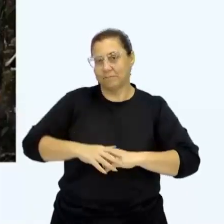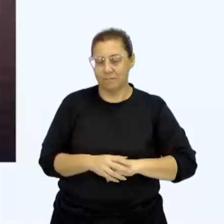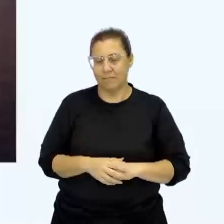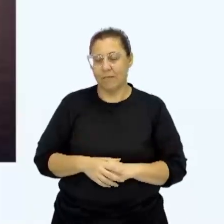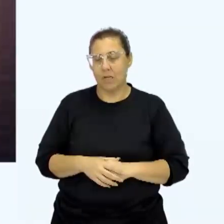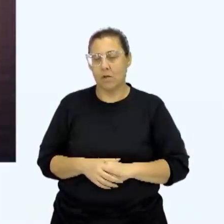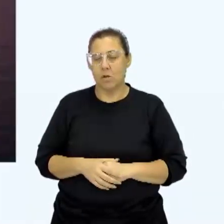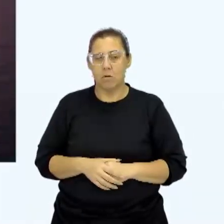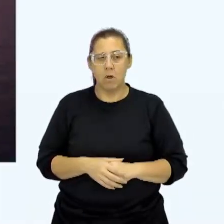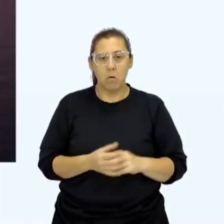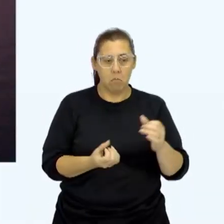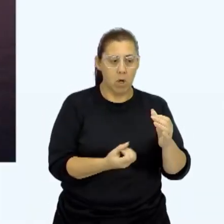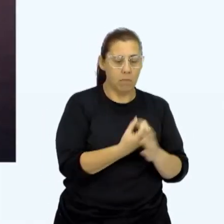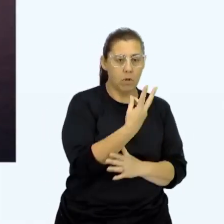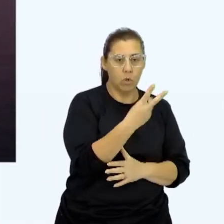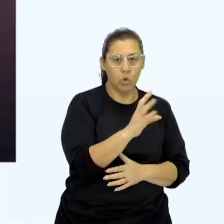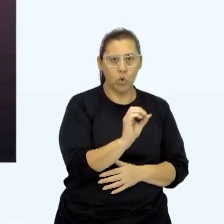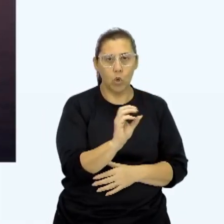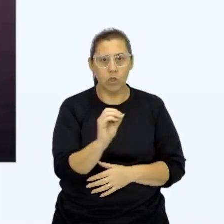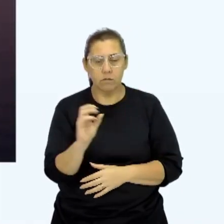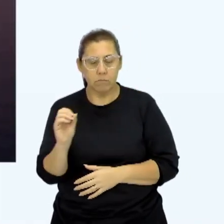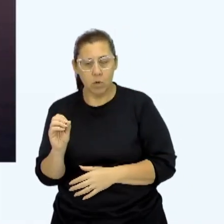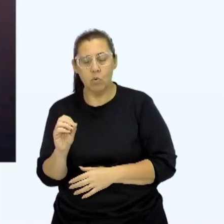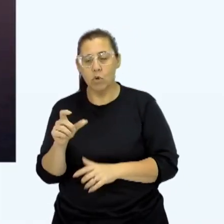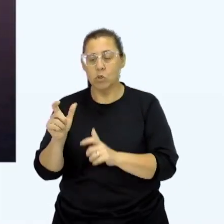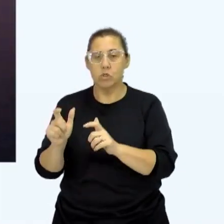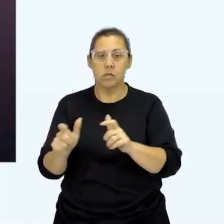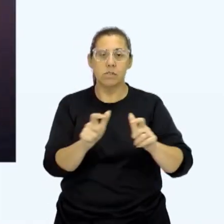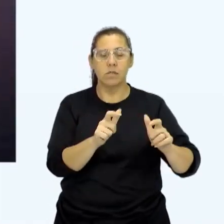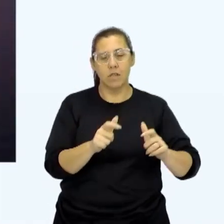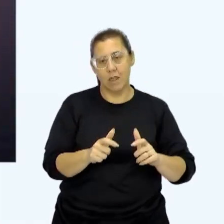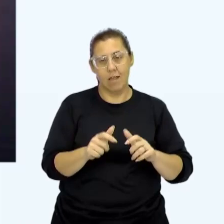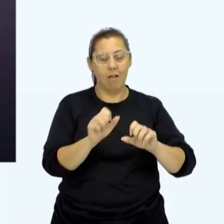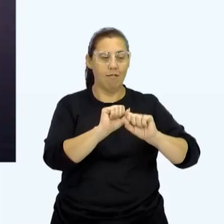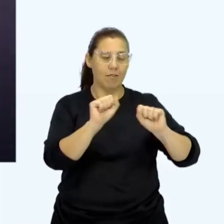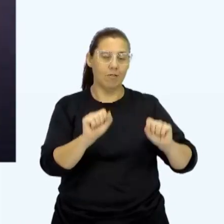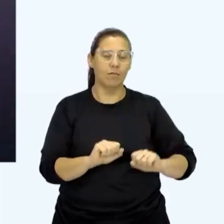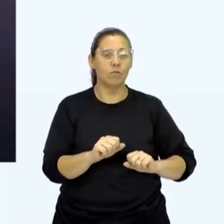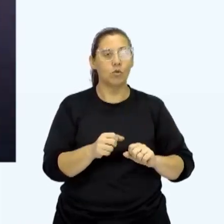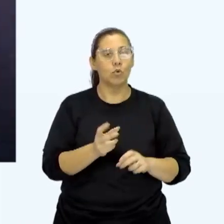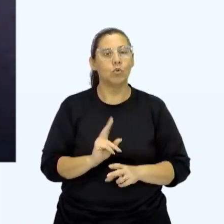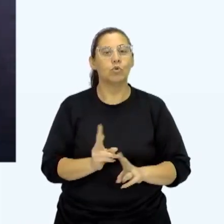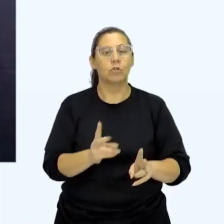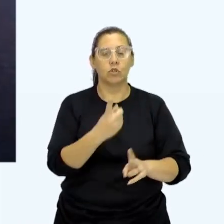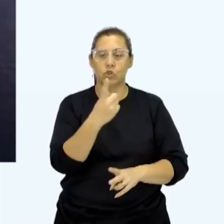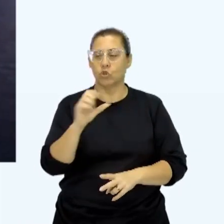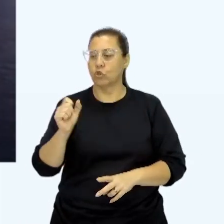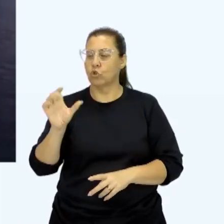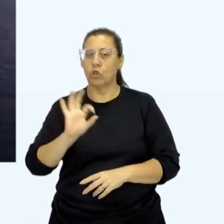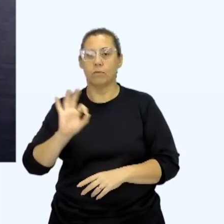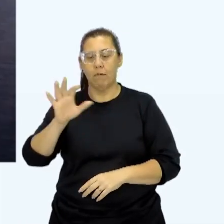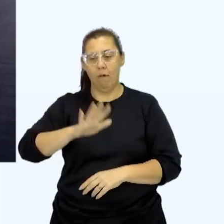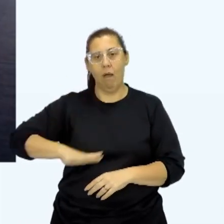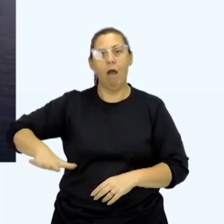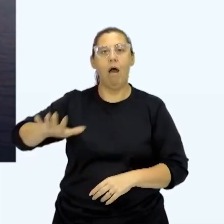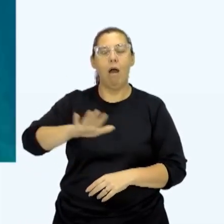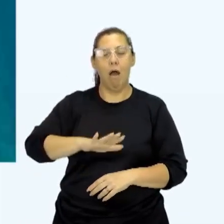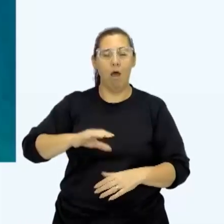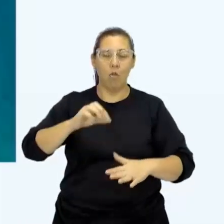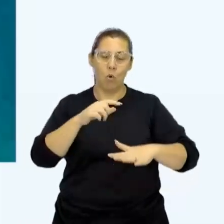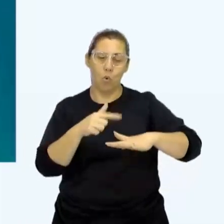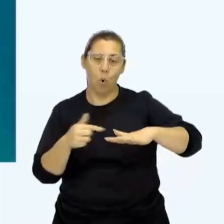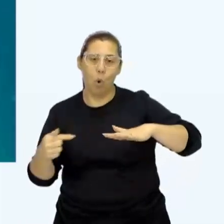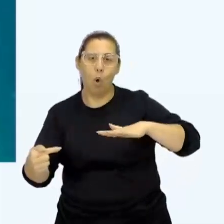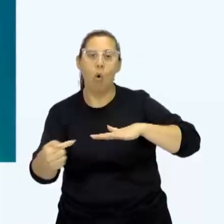Criado em 2000, o Sistema Nacional de Unidades de Conservação compreende 18% do nosso território no continente